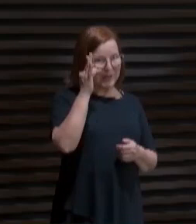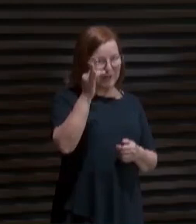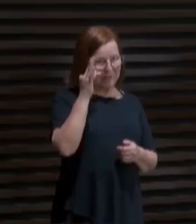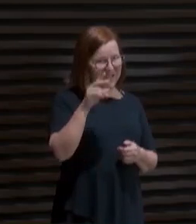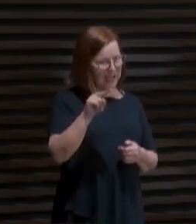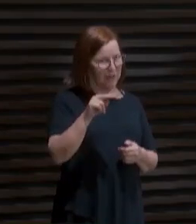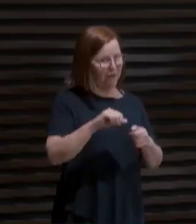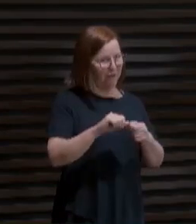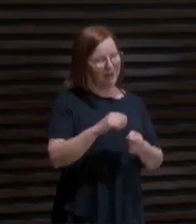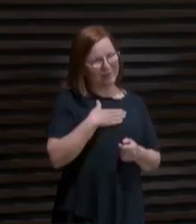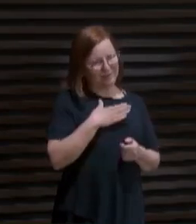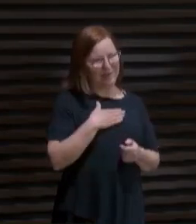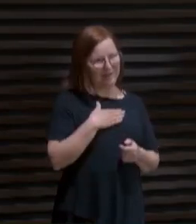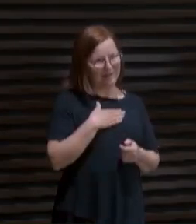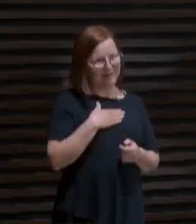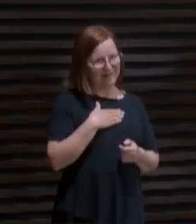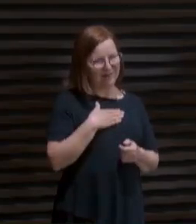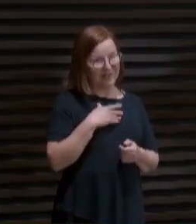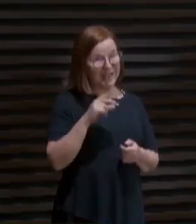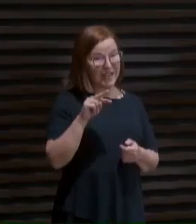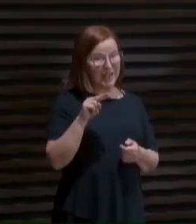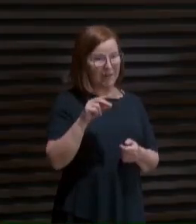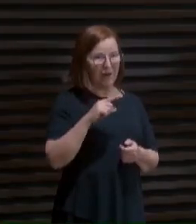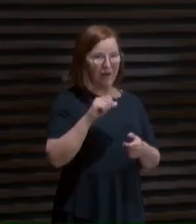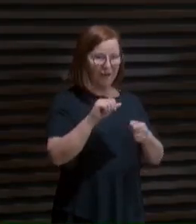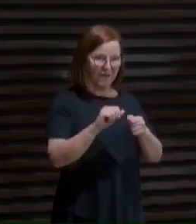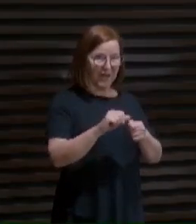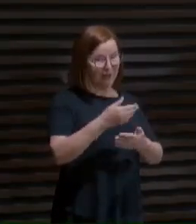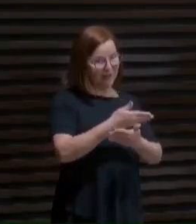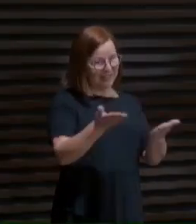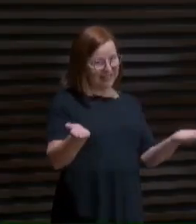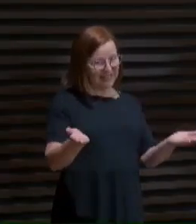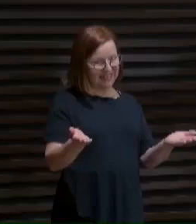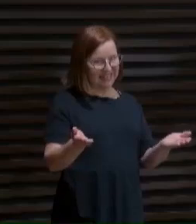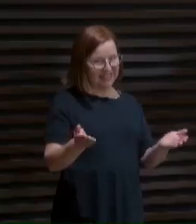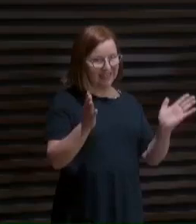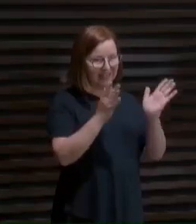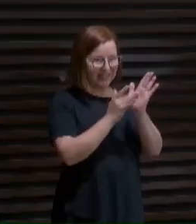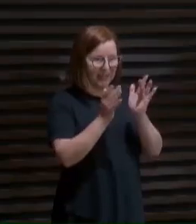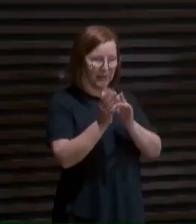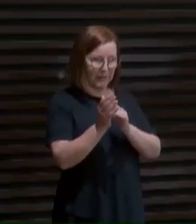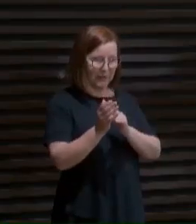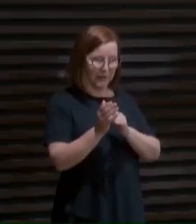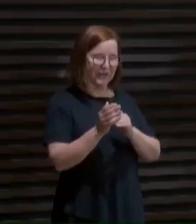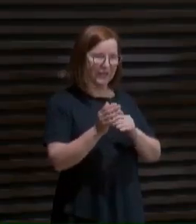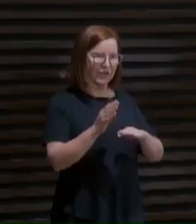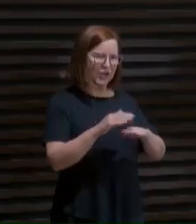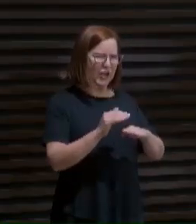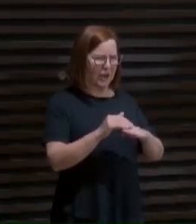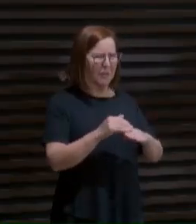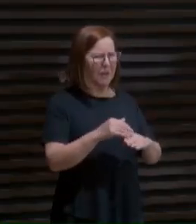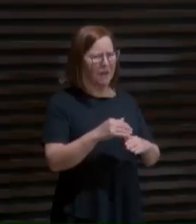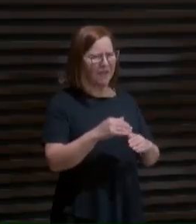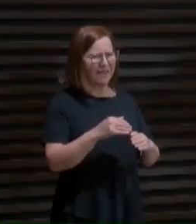comigo, como Ele trata com você. Ele o convidou a provar a realidade da sua ressurreição,